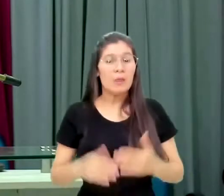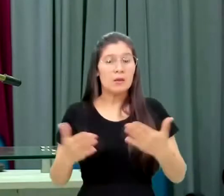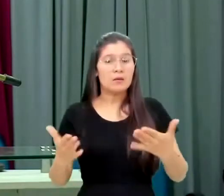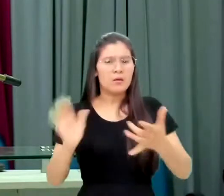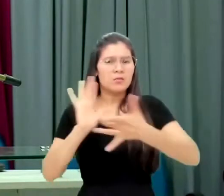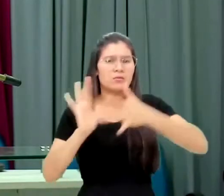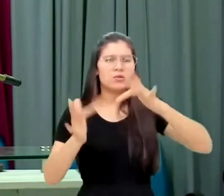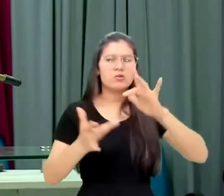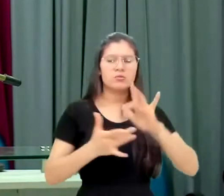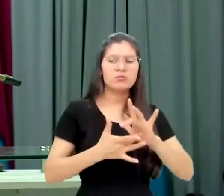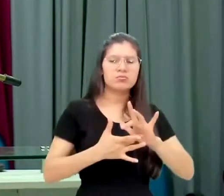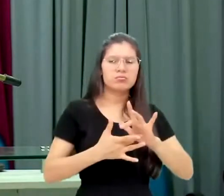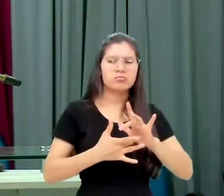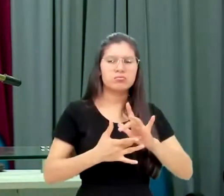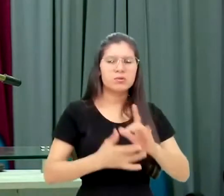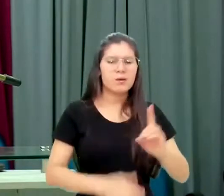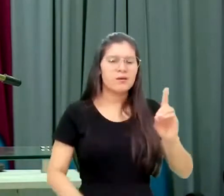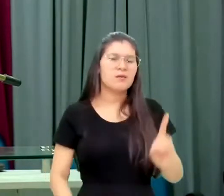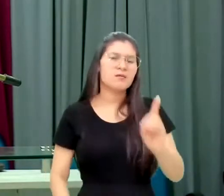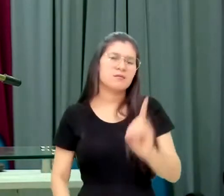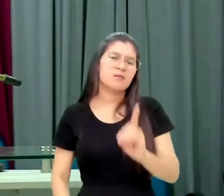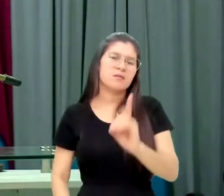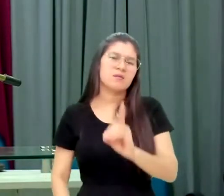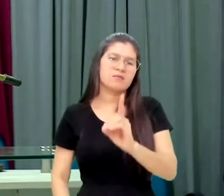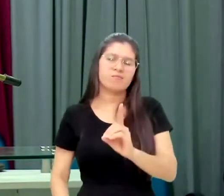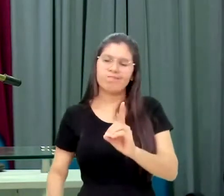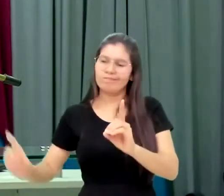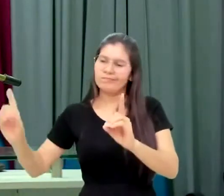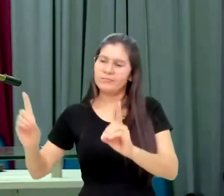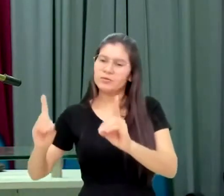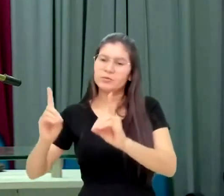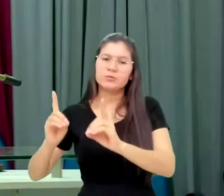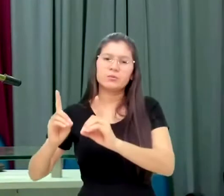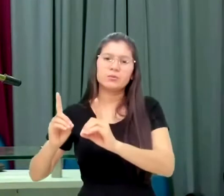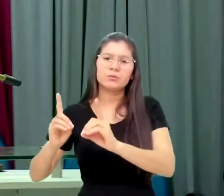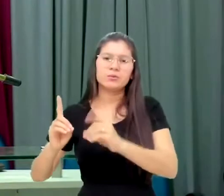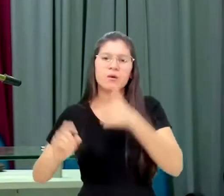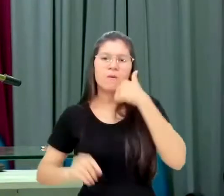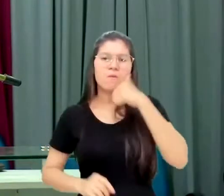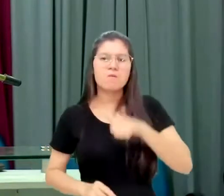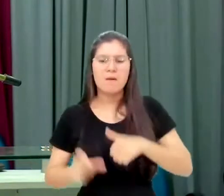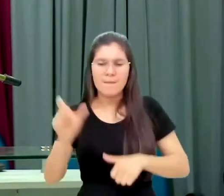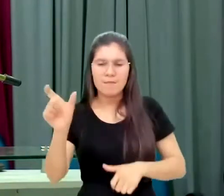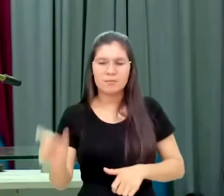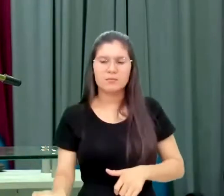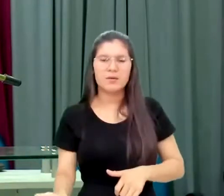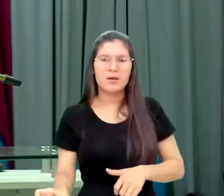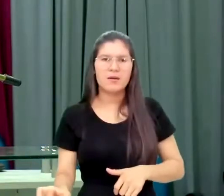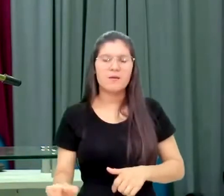mulher lá em Sicar, lá na fonte de Jacó, como conhecemos,